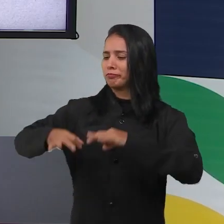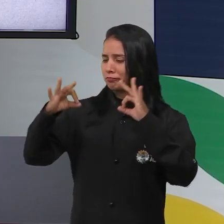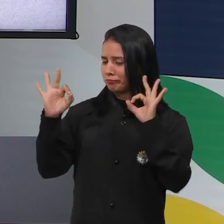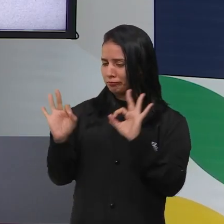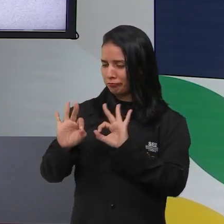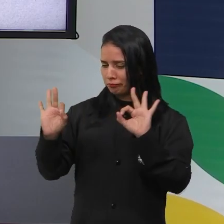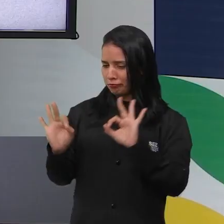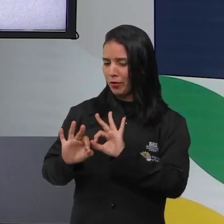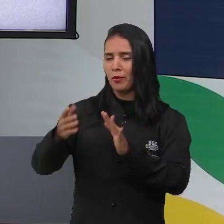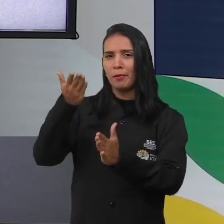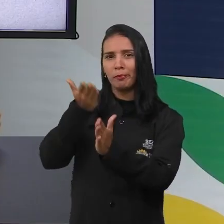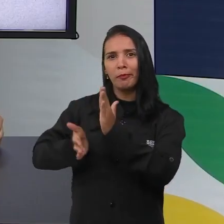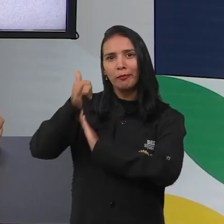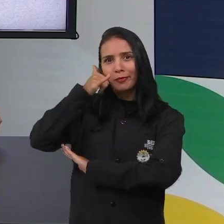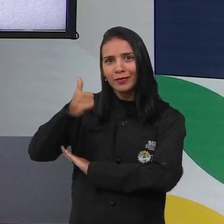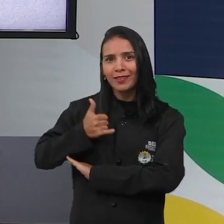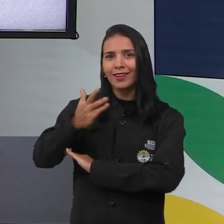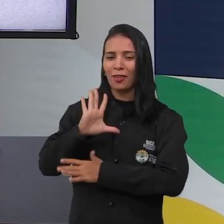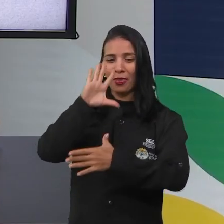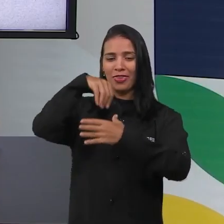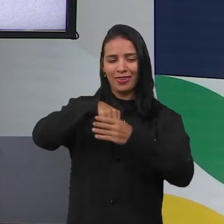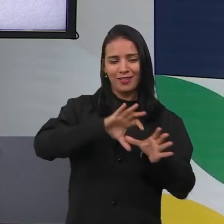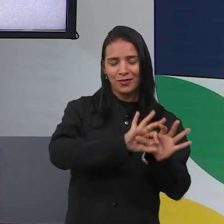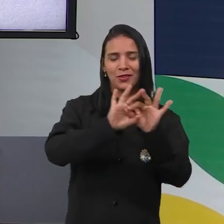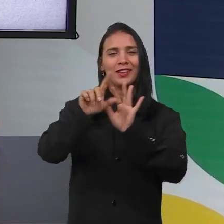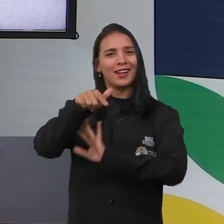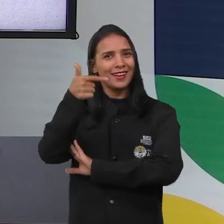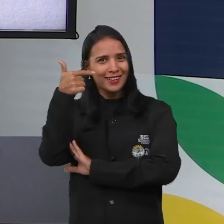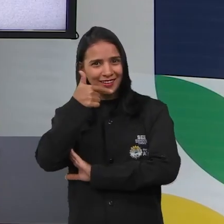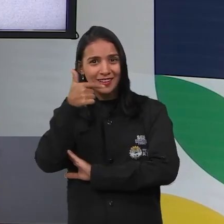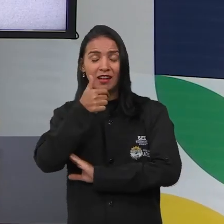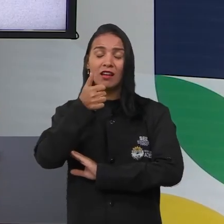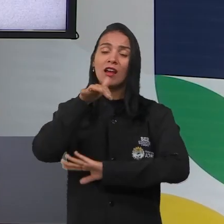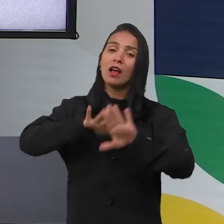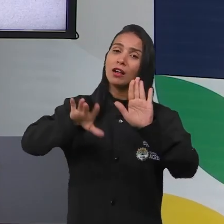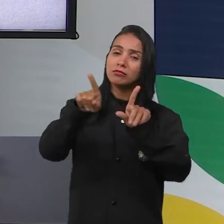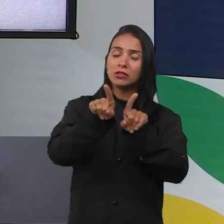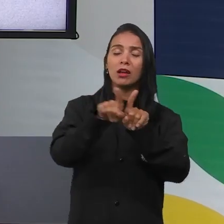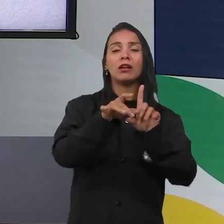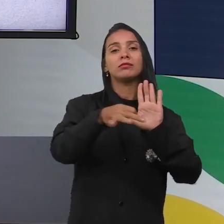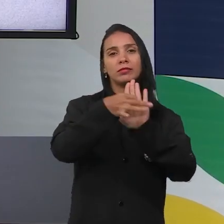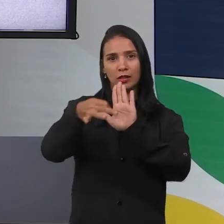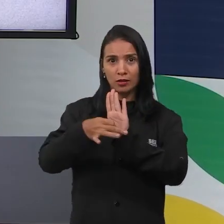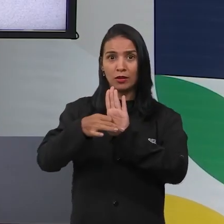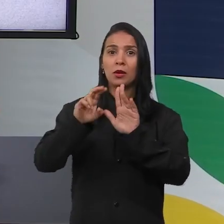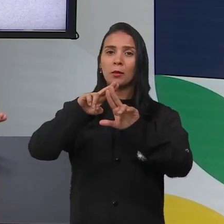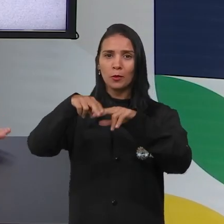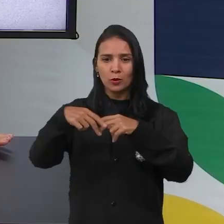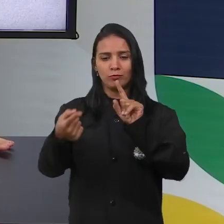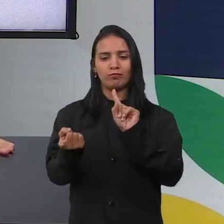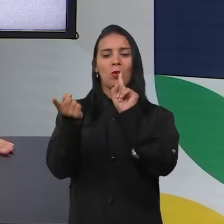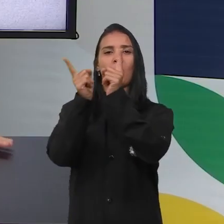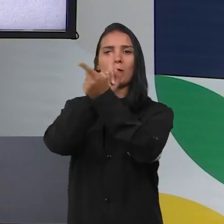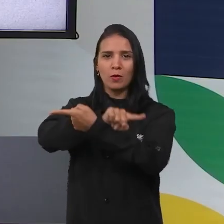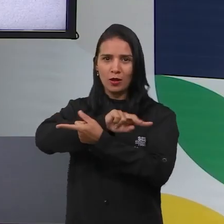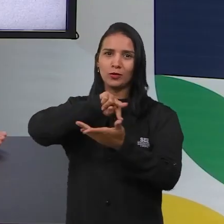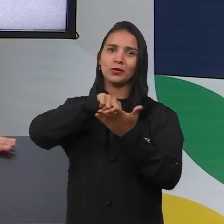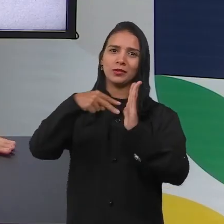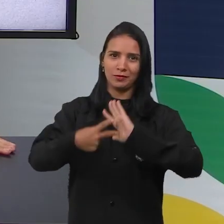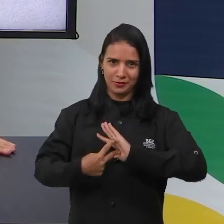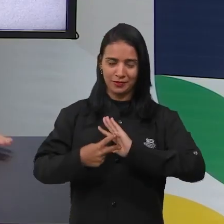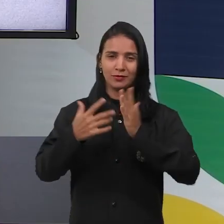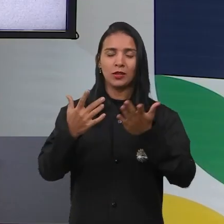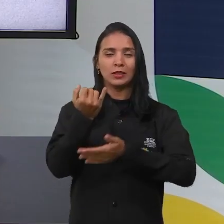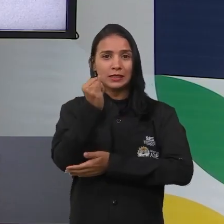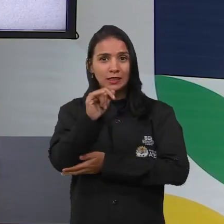o quê? Humor, carrega até muitas vezes uma crítica. Então, é ao contrário do que se quer dizer. Então, pensou